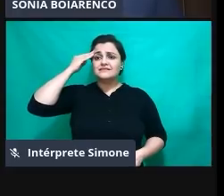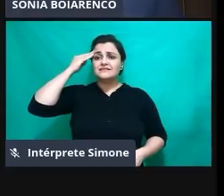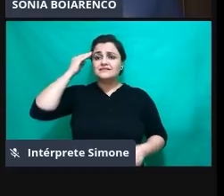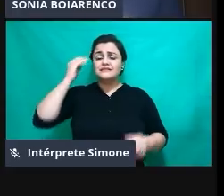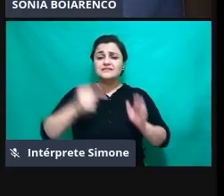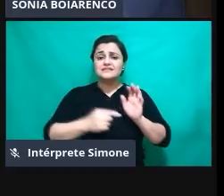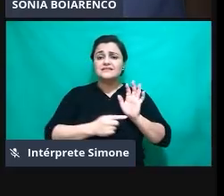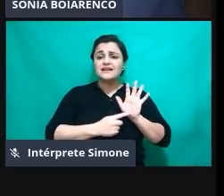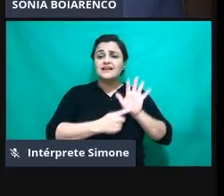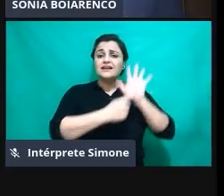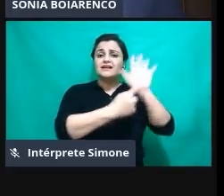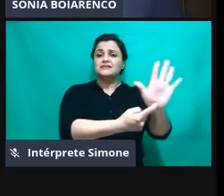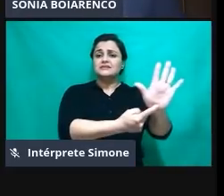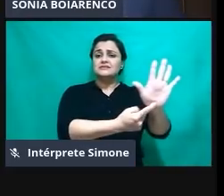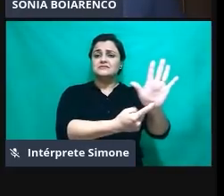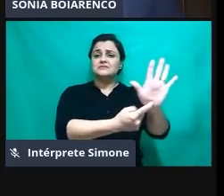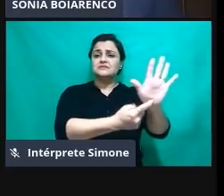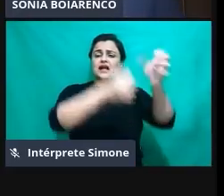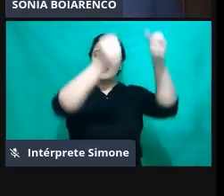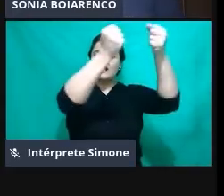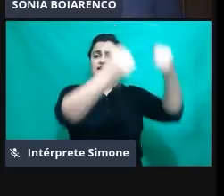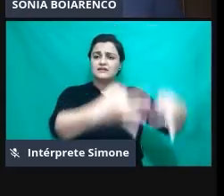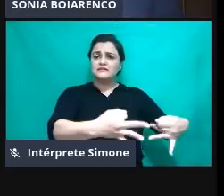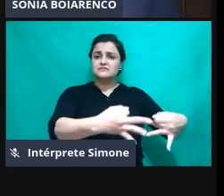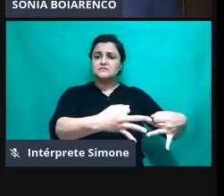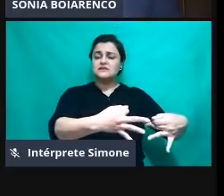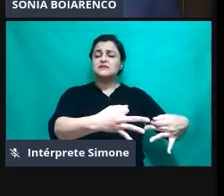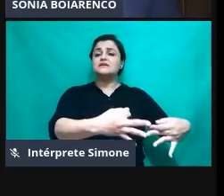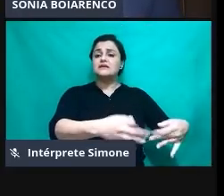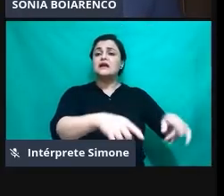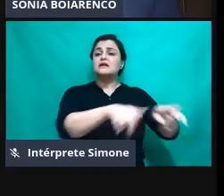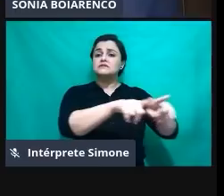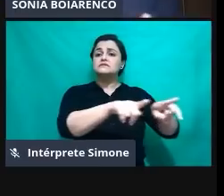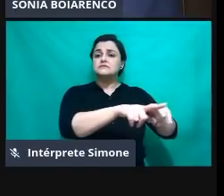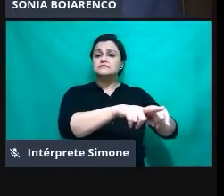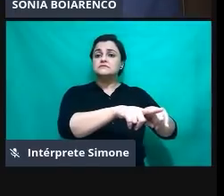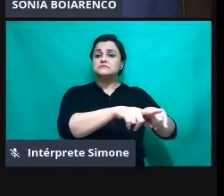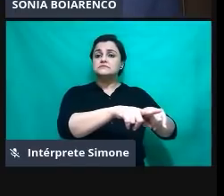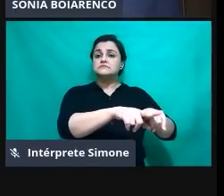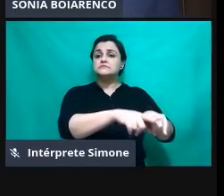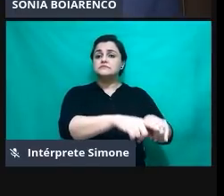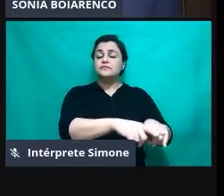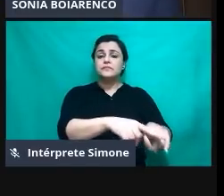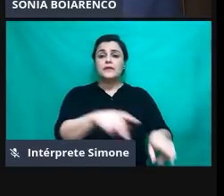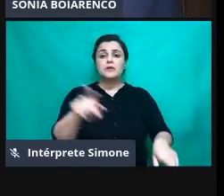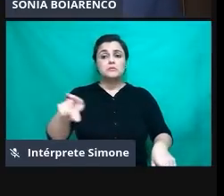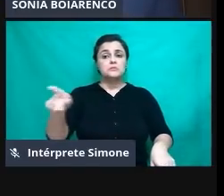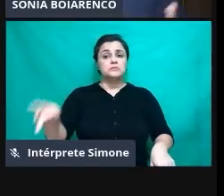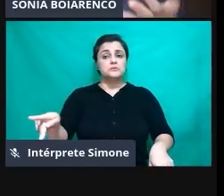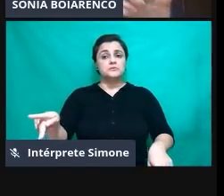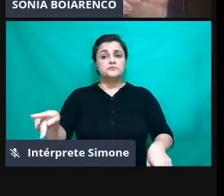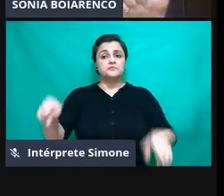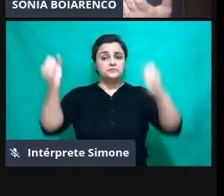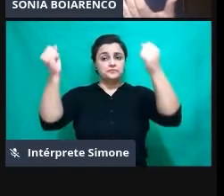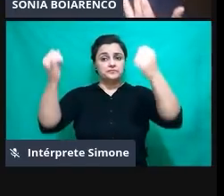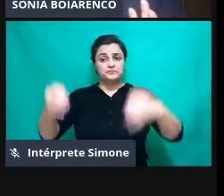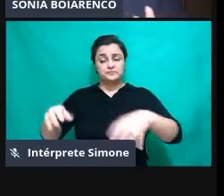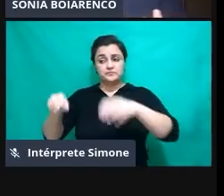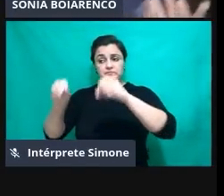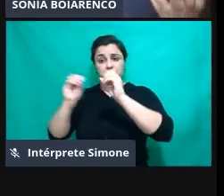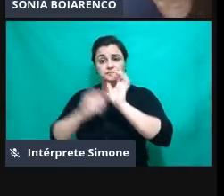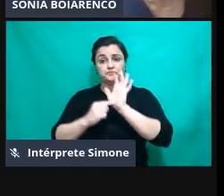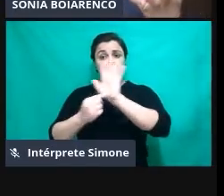né? Então, eu venho com as representações, dentro da geografia, as representações gráficas e cartográficas, que